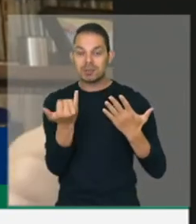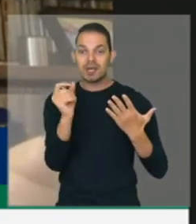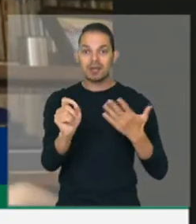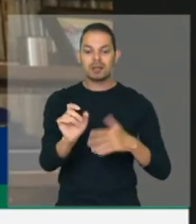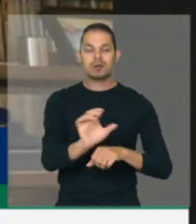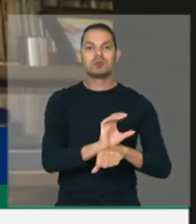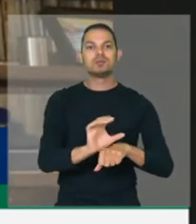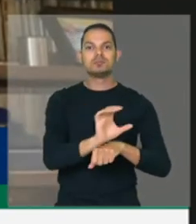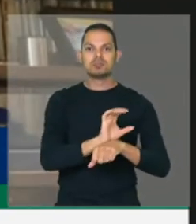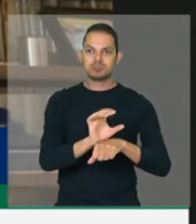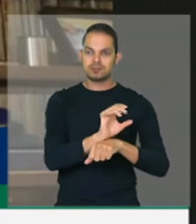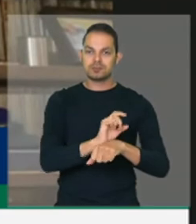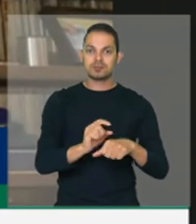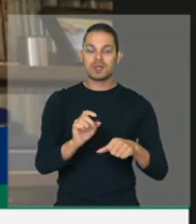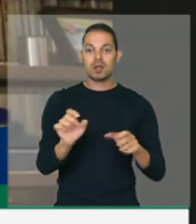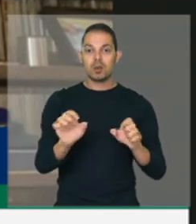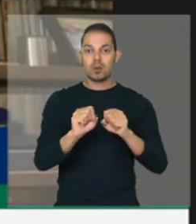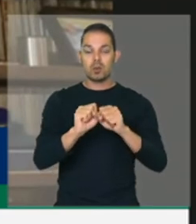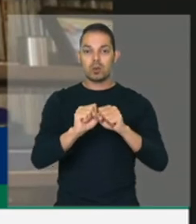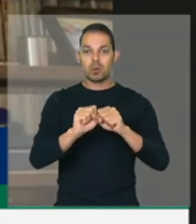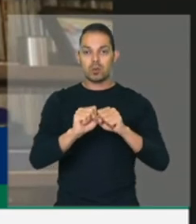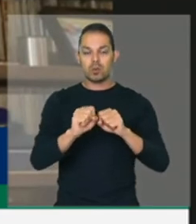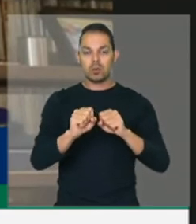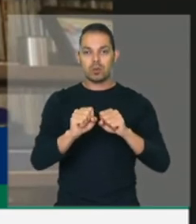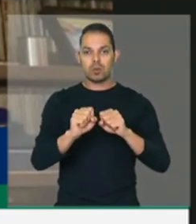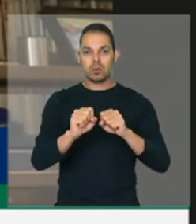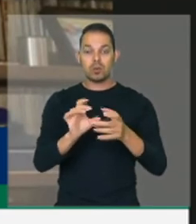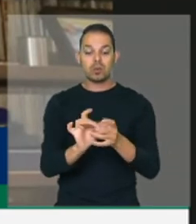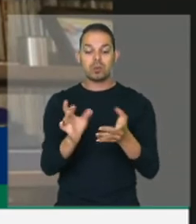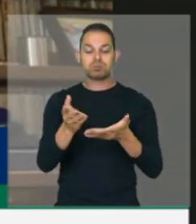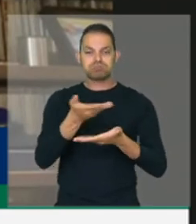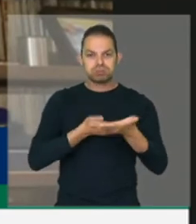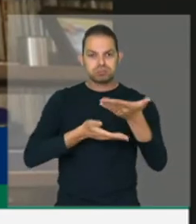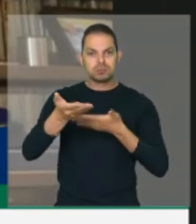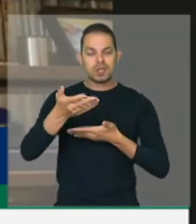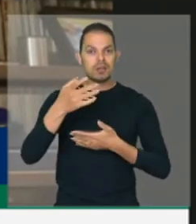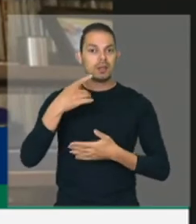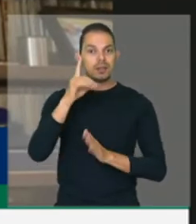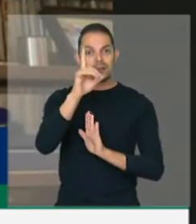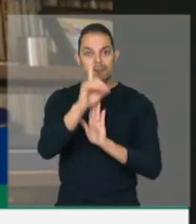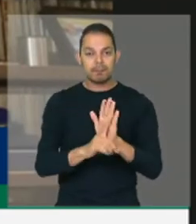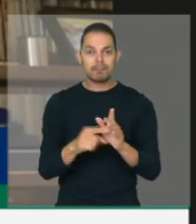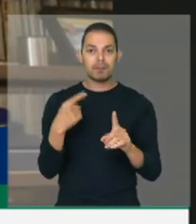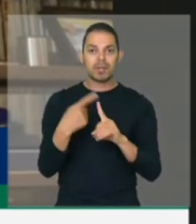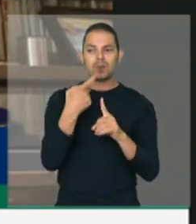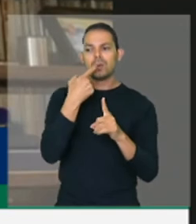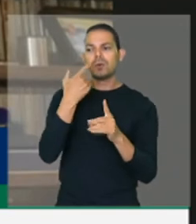que conforma o Estado Democrático de Direito. Porque de uns tempos para cá foi